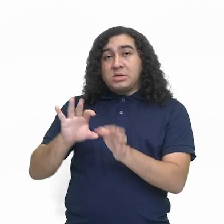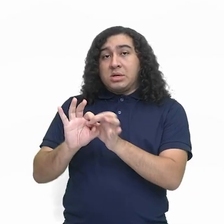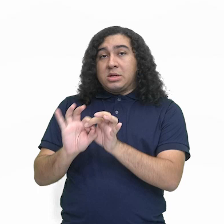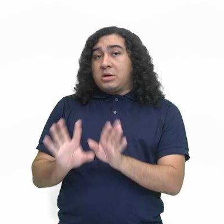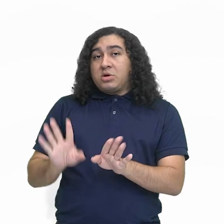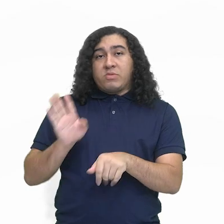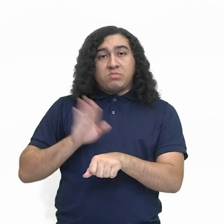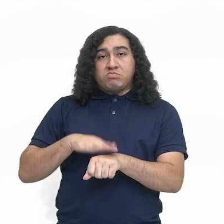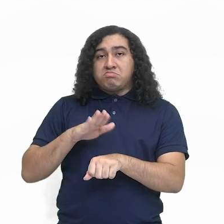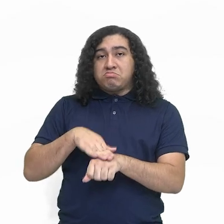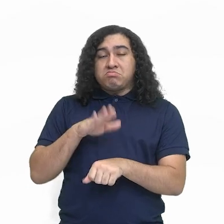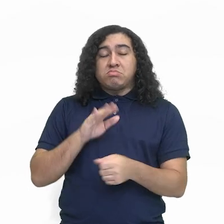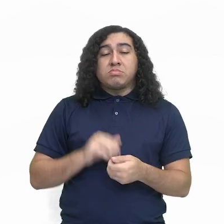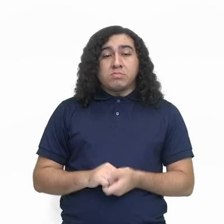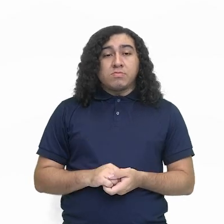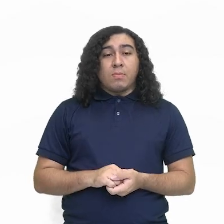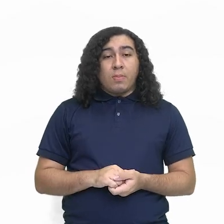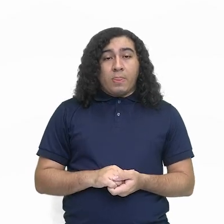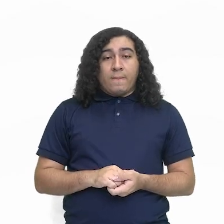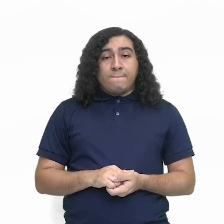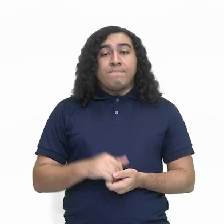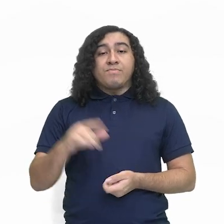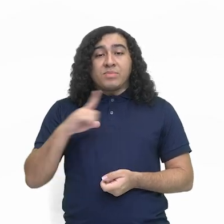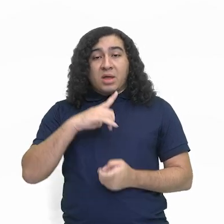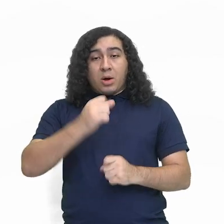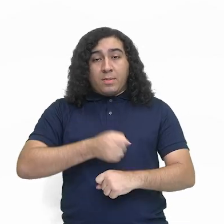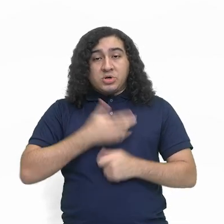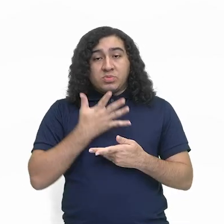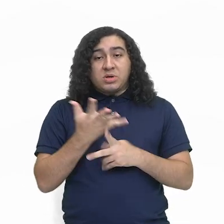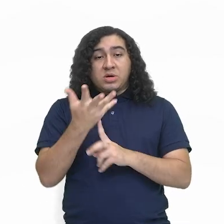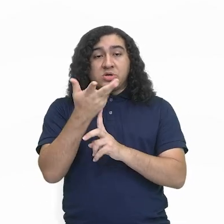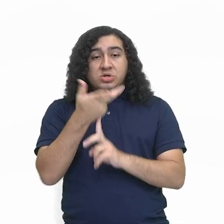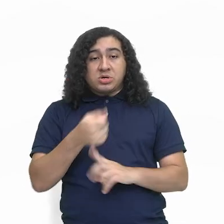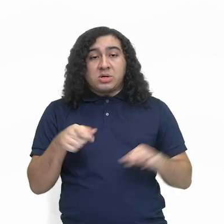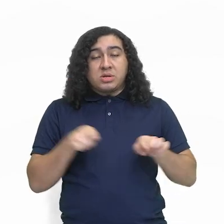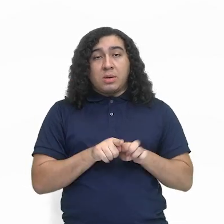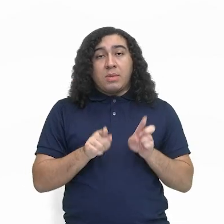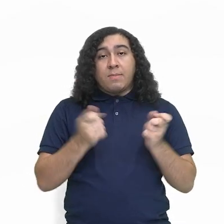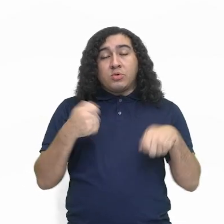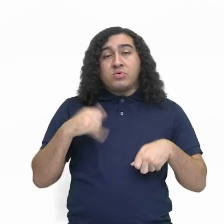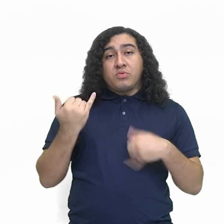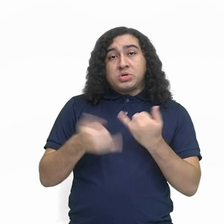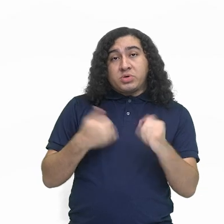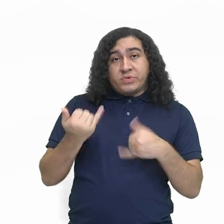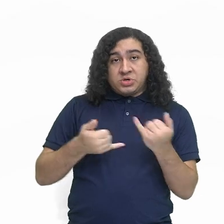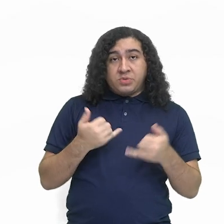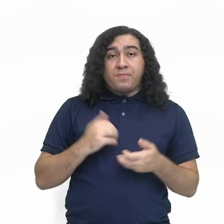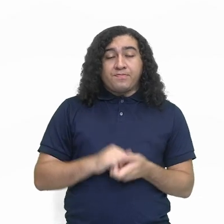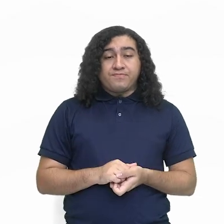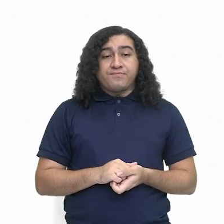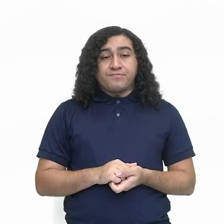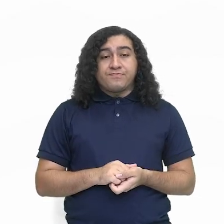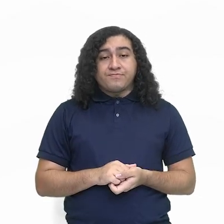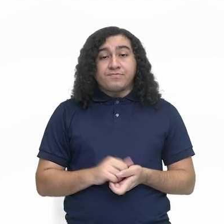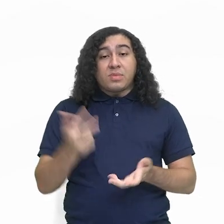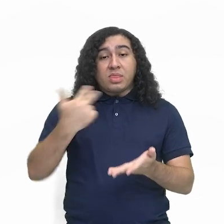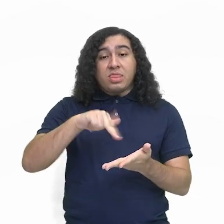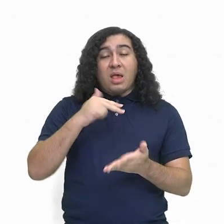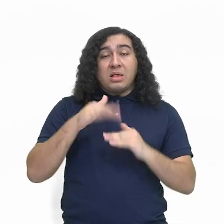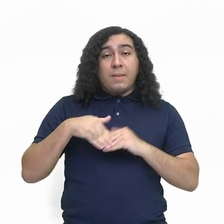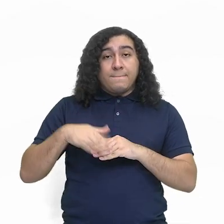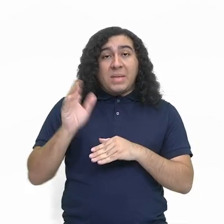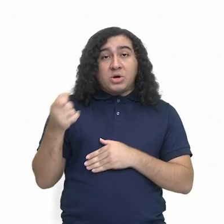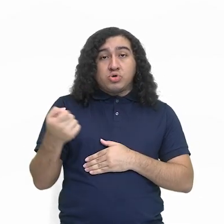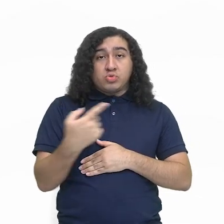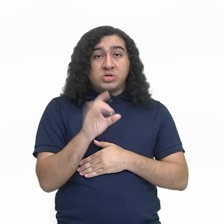que é aquela dança mais livre. Existe como expressão artística ou como forma de divertimento. E a dança